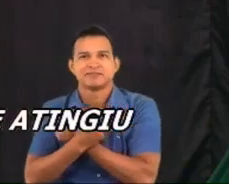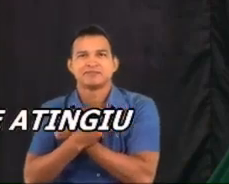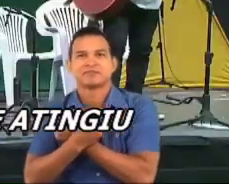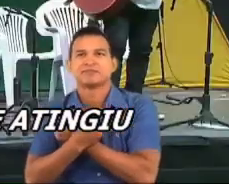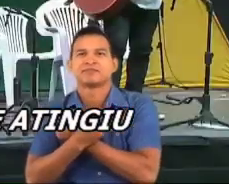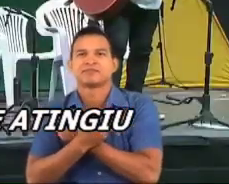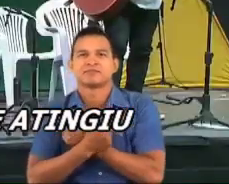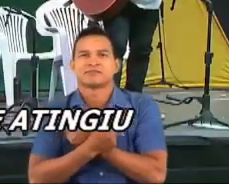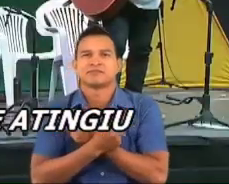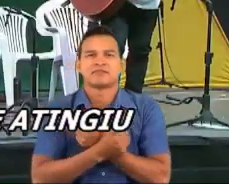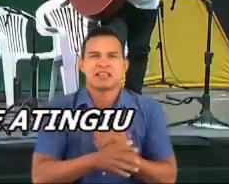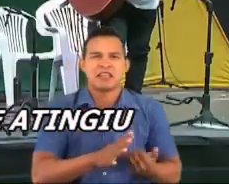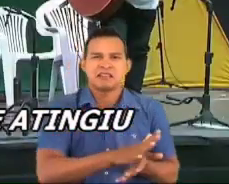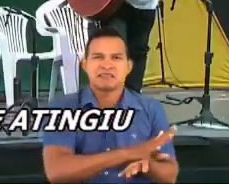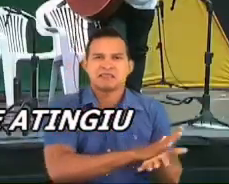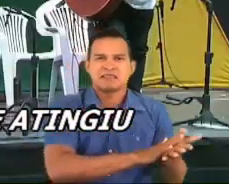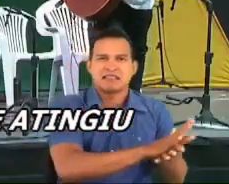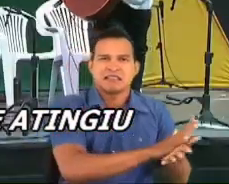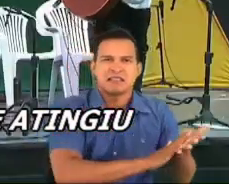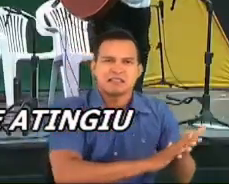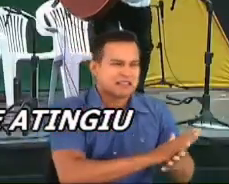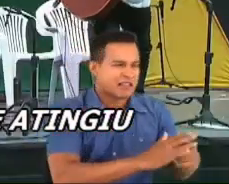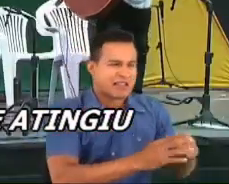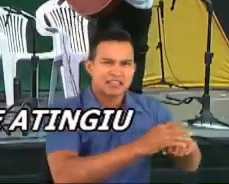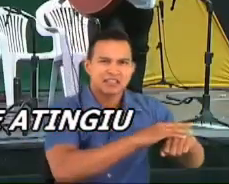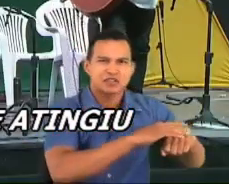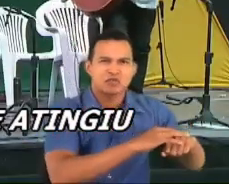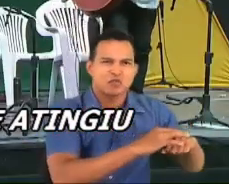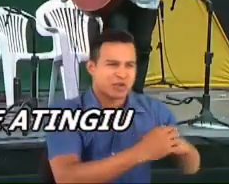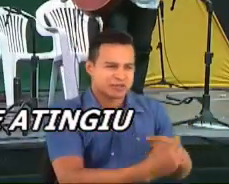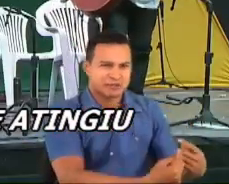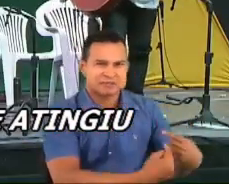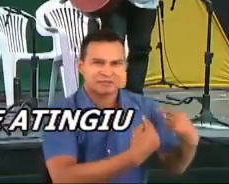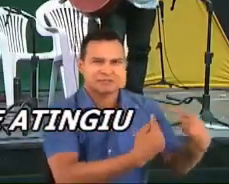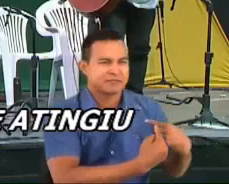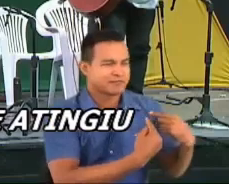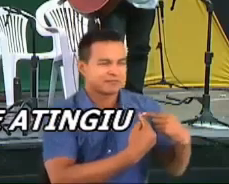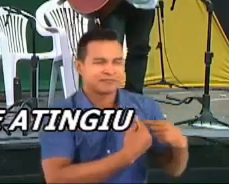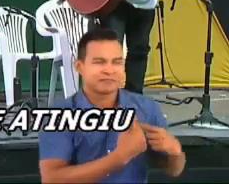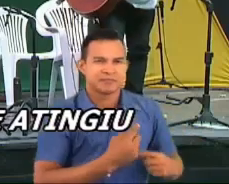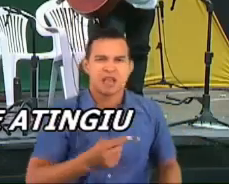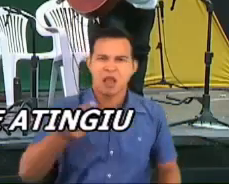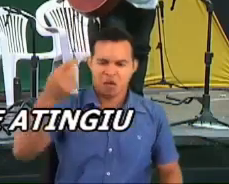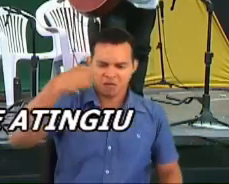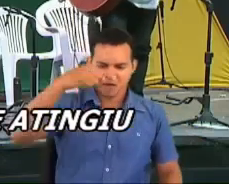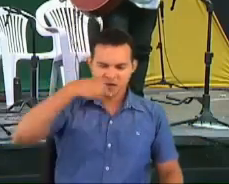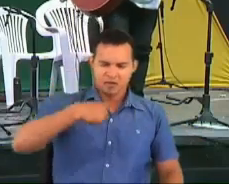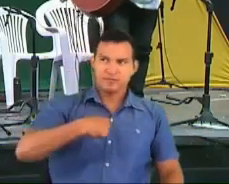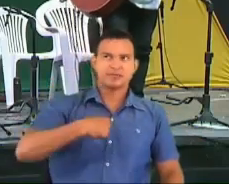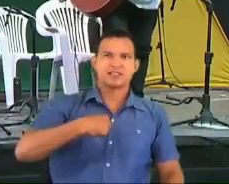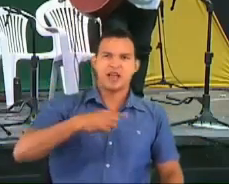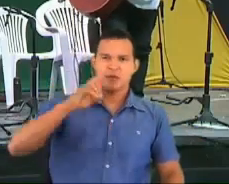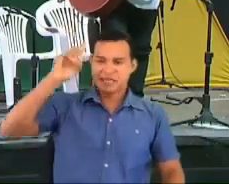Nenhuma peste me matou, nenhuma flecha me